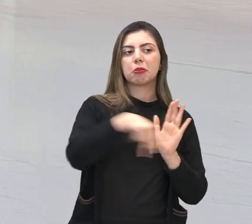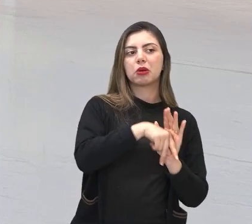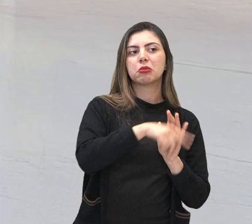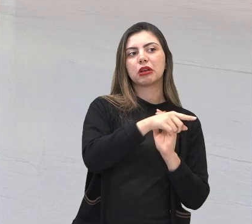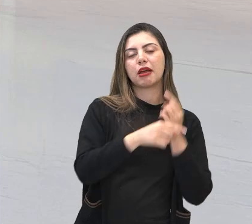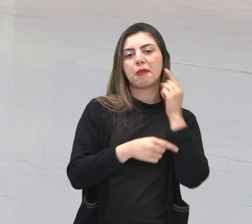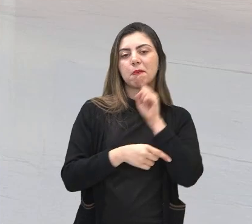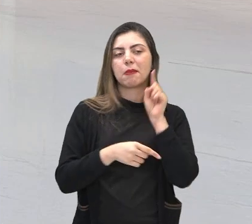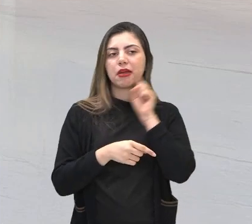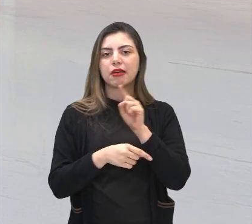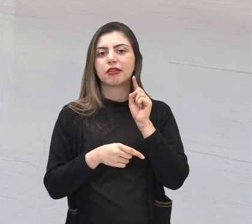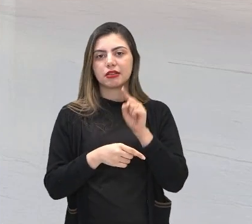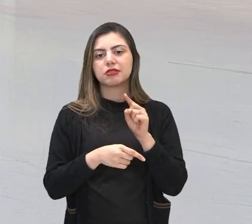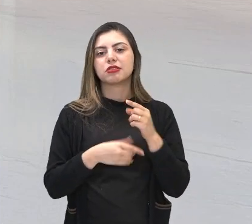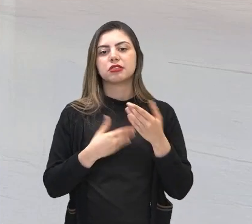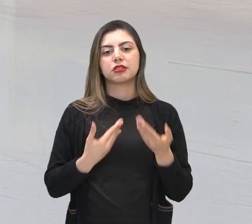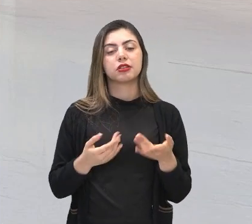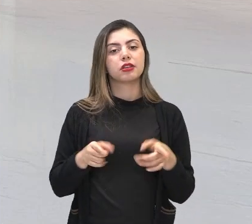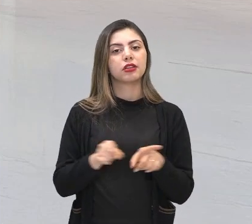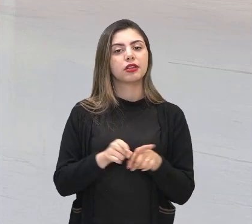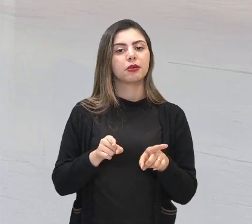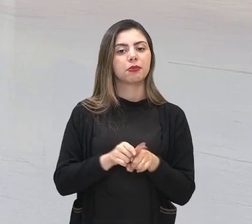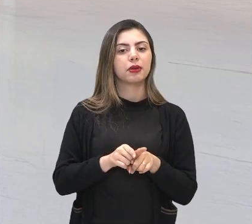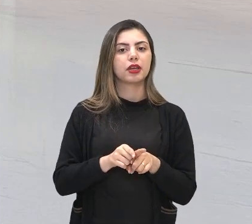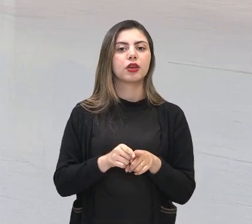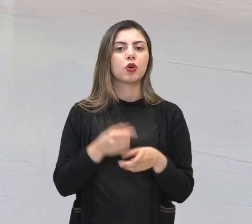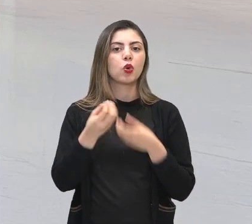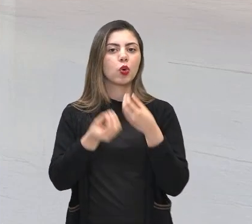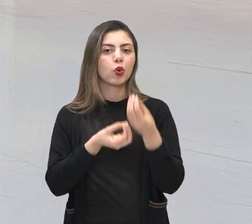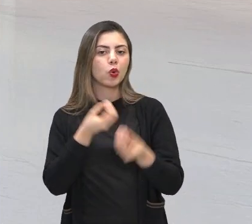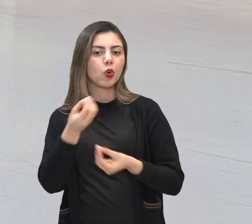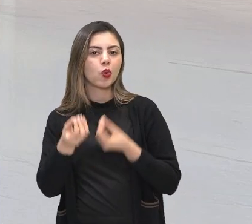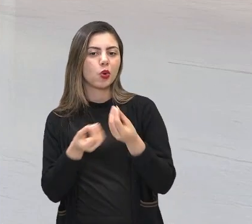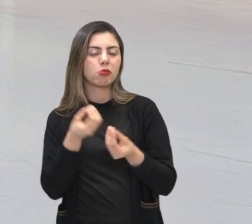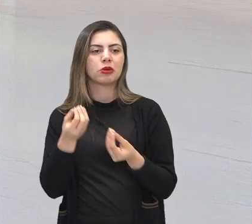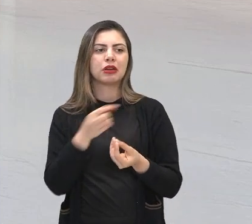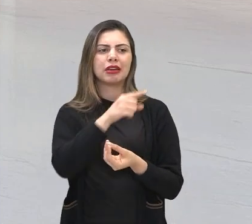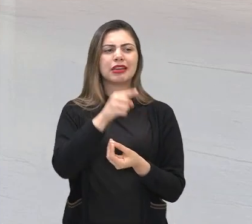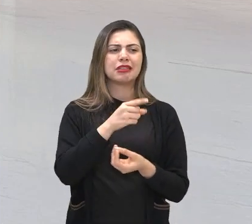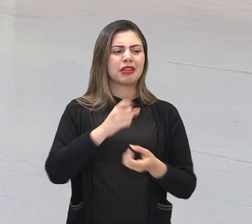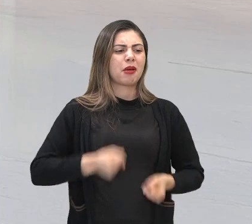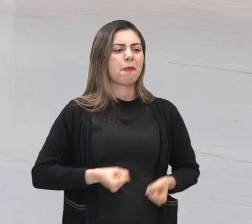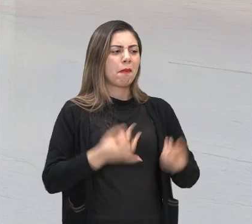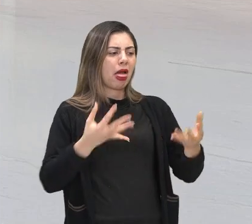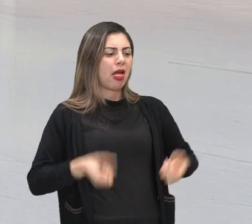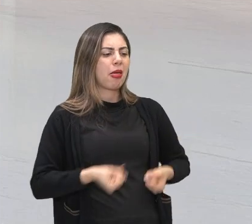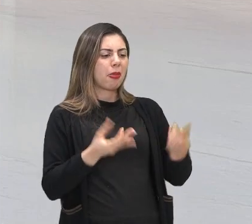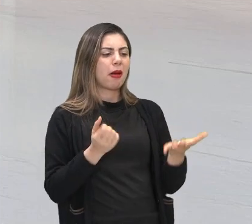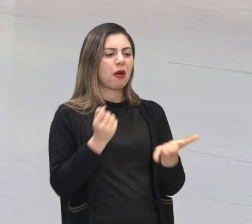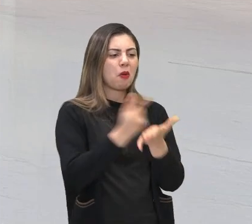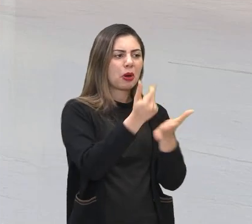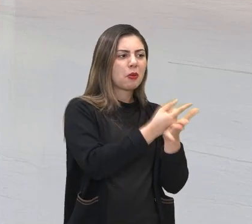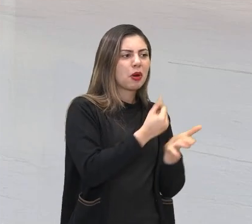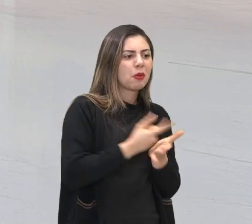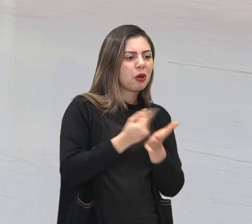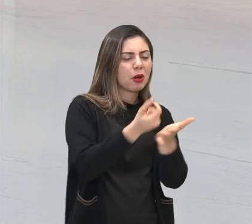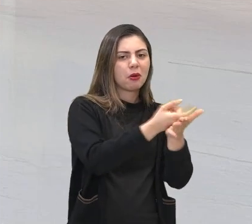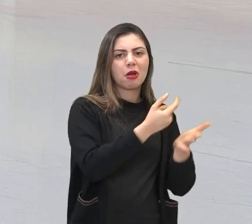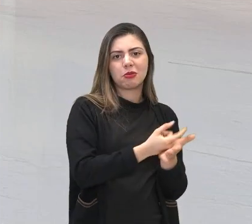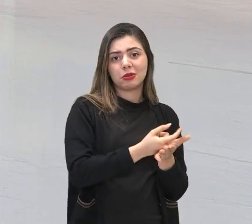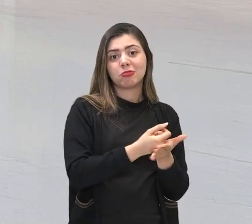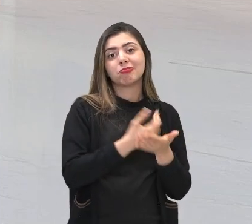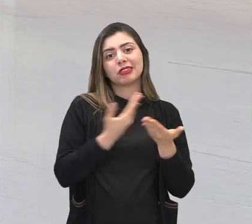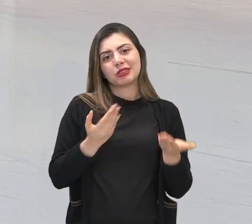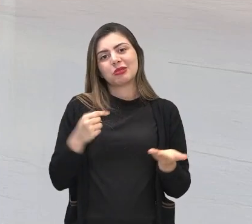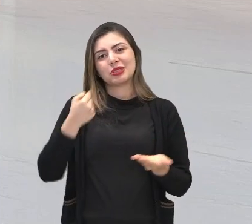também aos elementos de consumo né esse consumo descontrolado e a gente sabe que hoje ainda mais